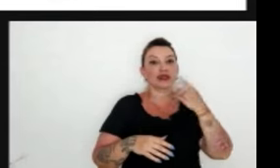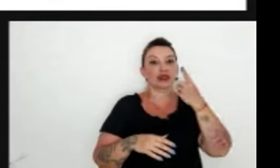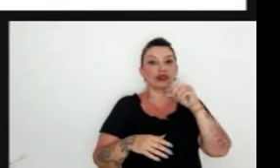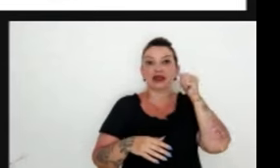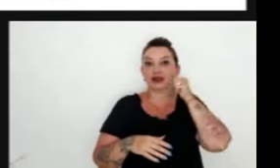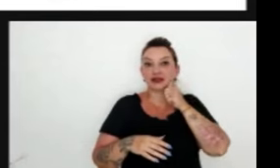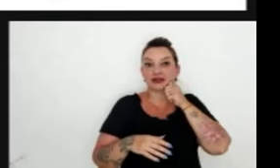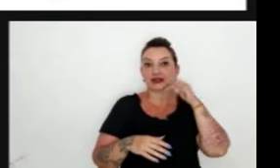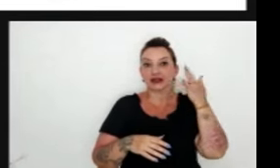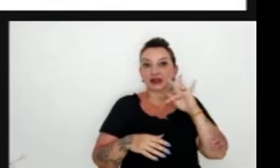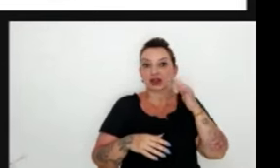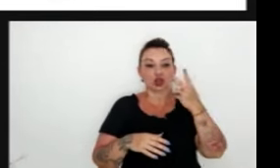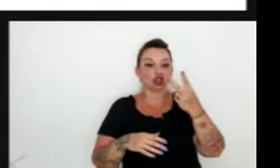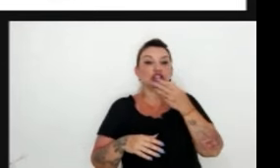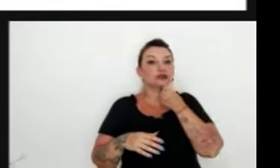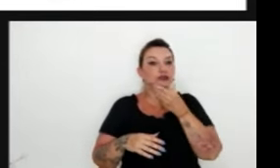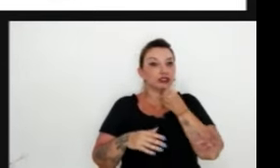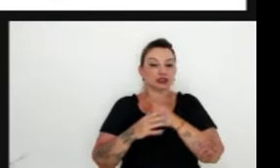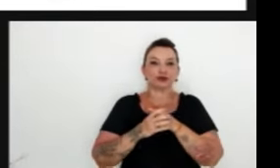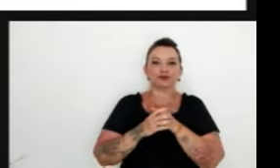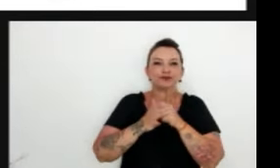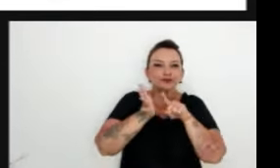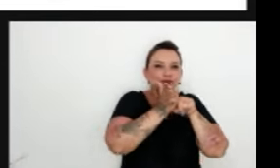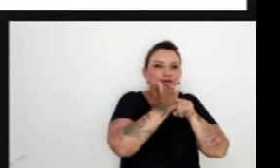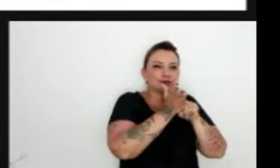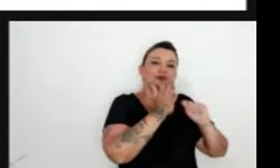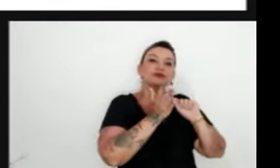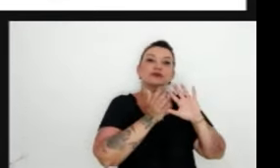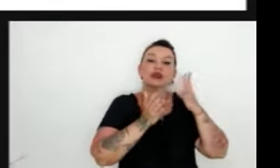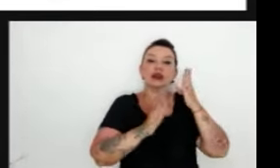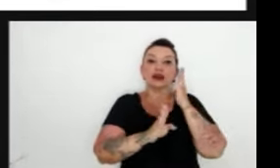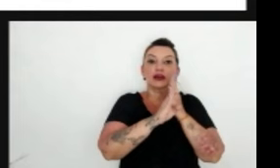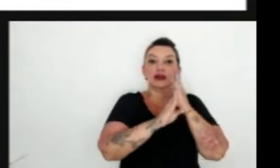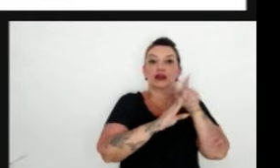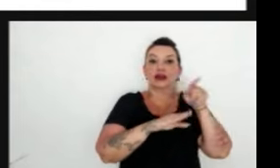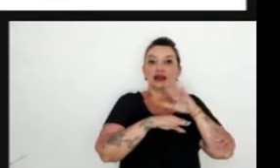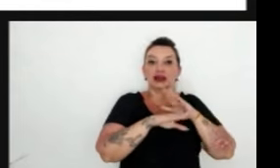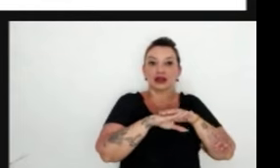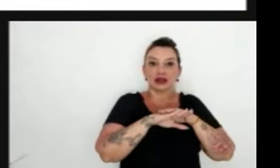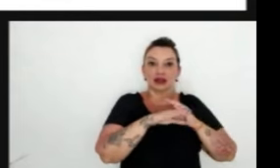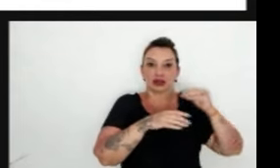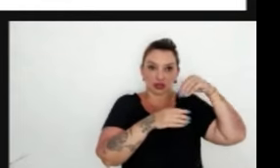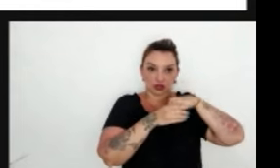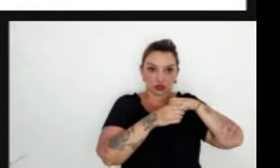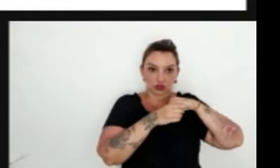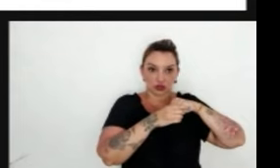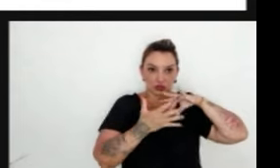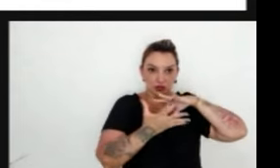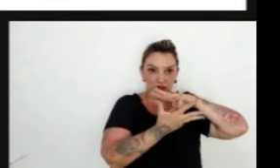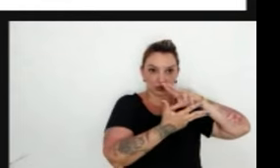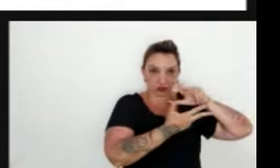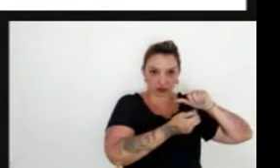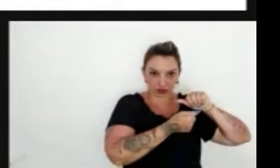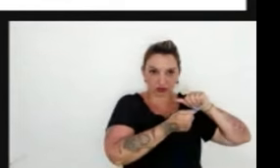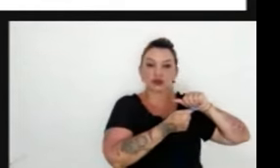2 meninos. Ao apurarem essa tragédia, descobriram que ele fazia parte de grupos internacionais, do Men's Rights